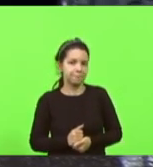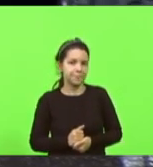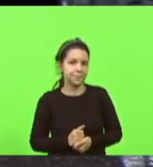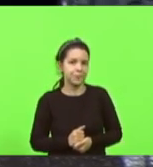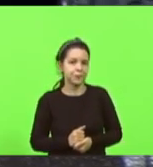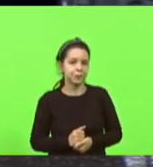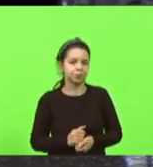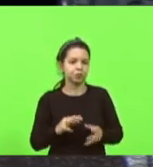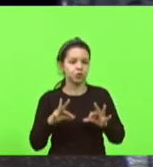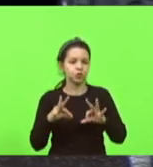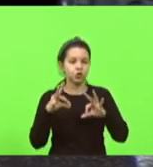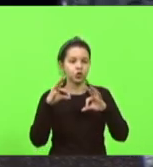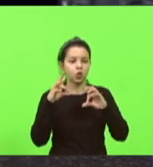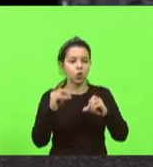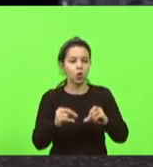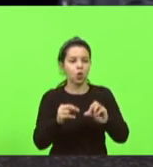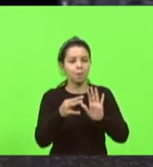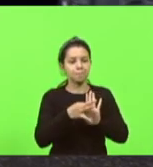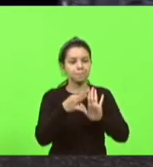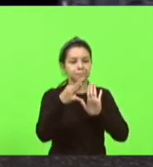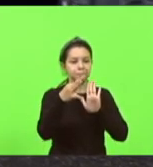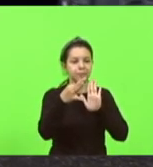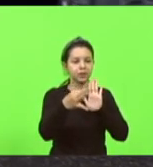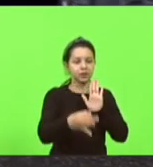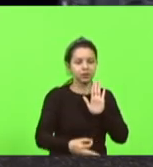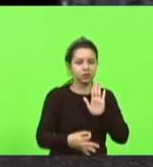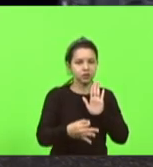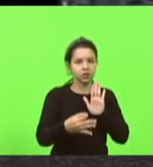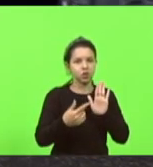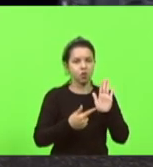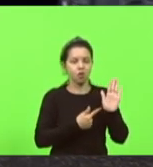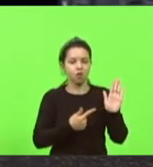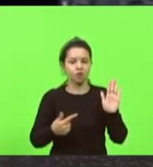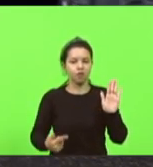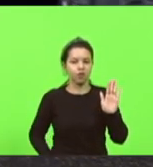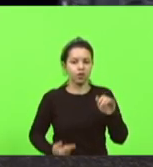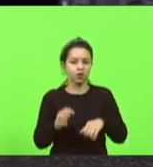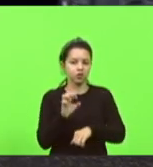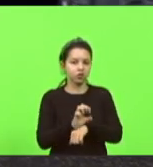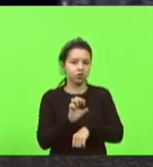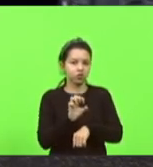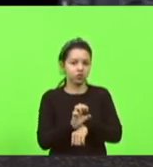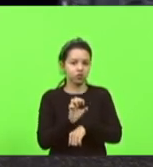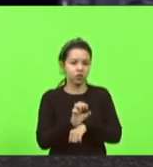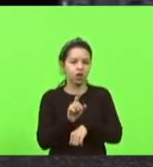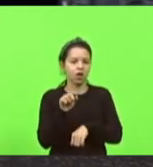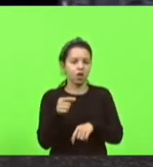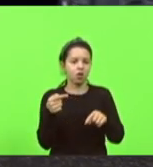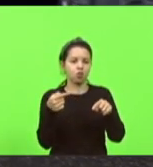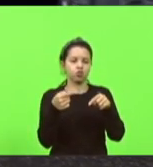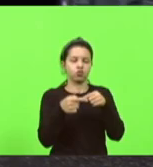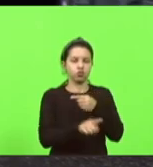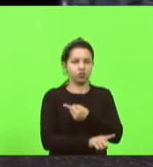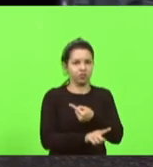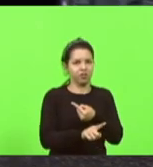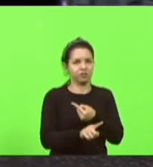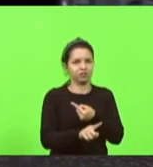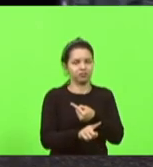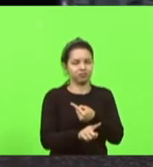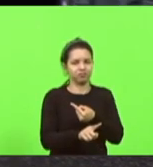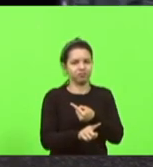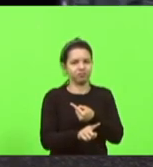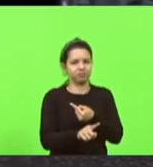Todos os pareceres que vieram do governo do Estado vieram pela inconstitucionalidade flagrante da matéria.